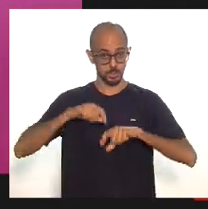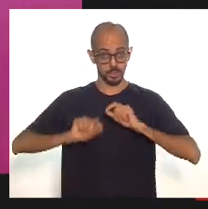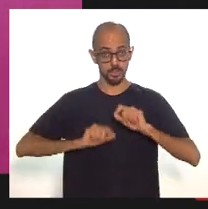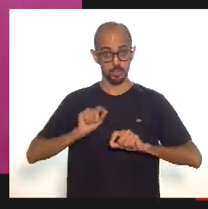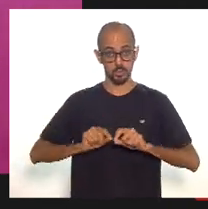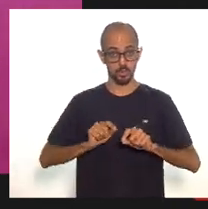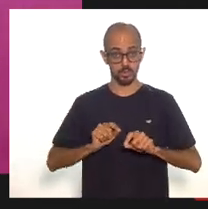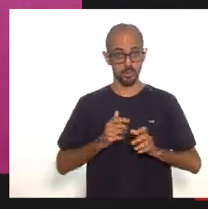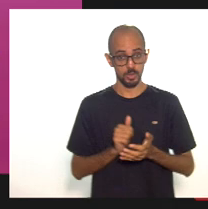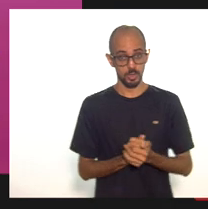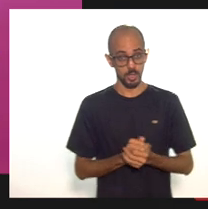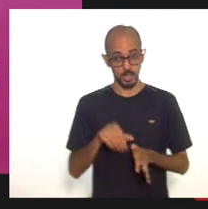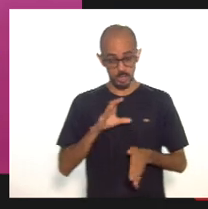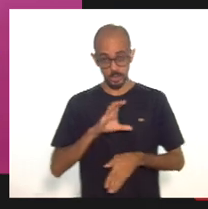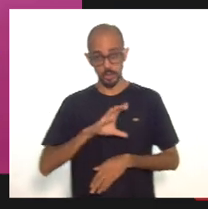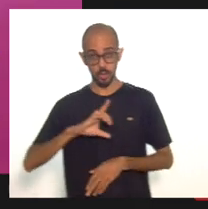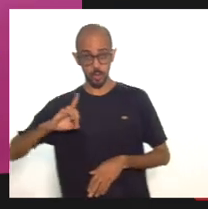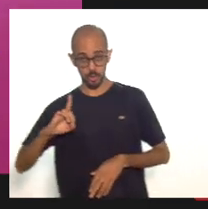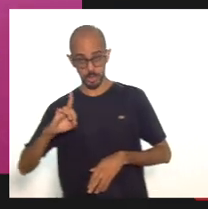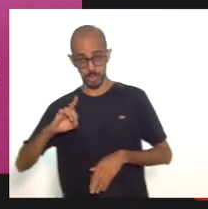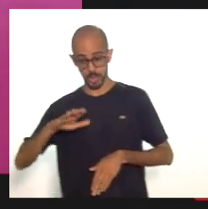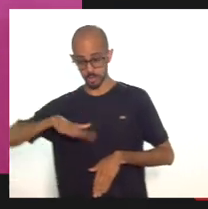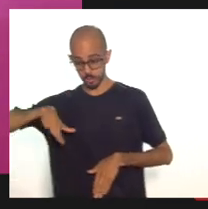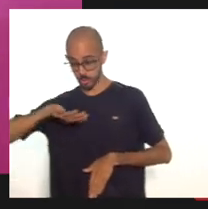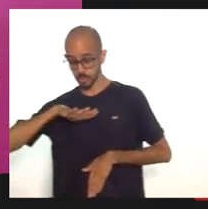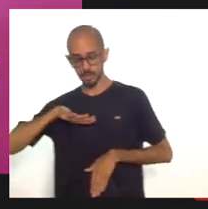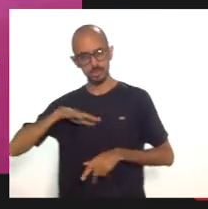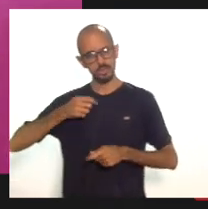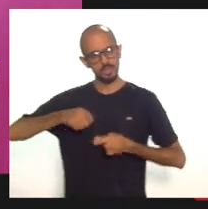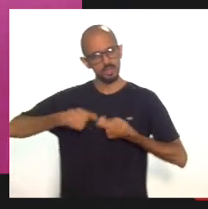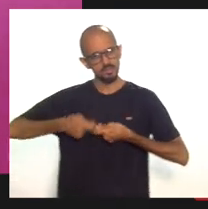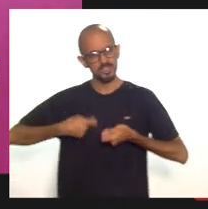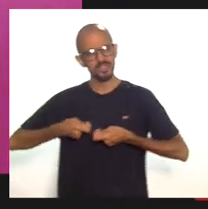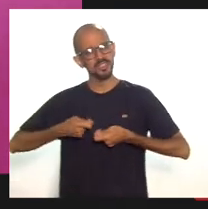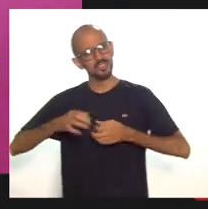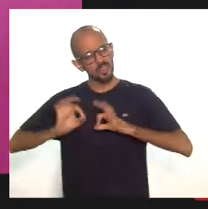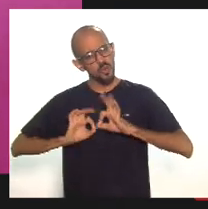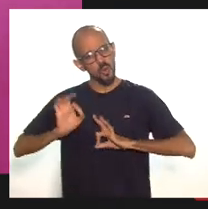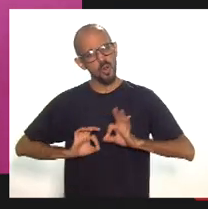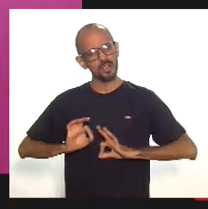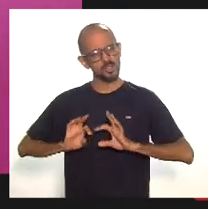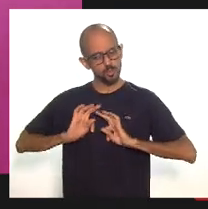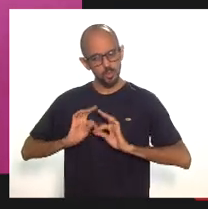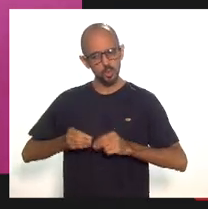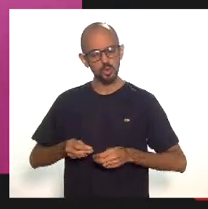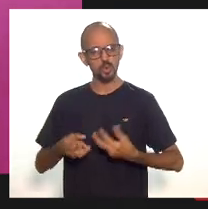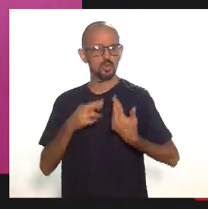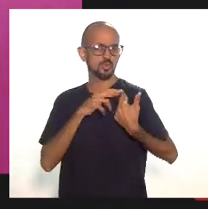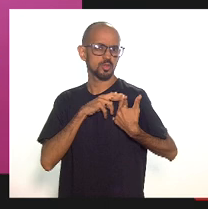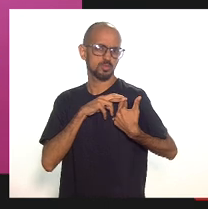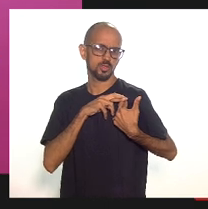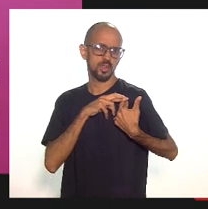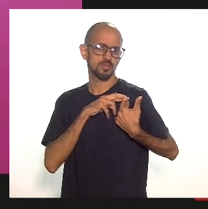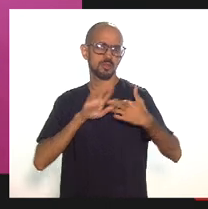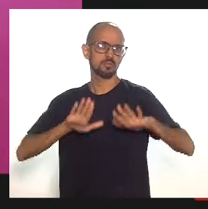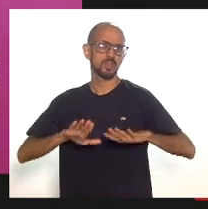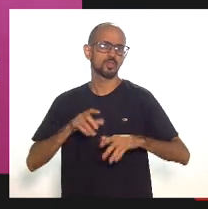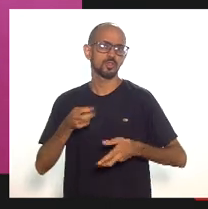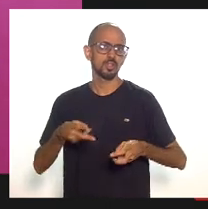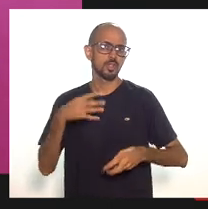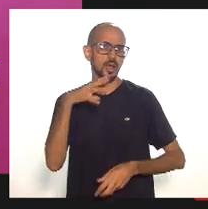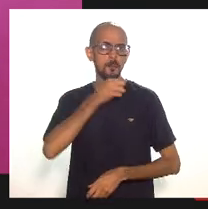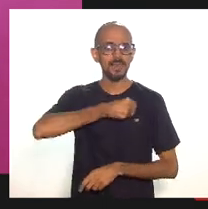necessário que essa coordenação seja organizada por todos os entes. E o que a gente está vendo é